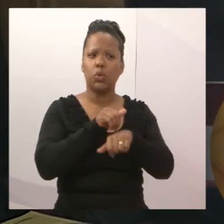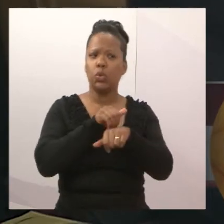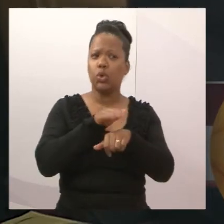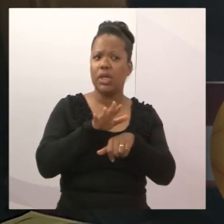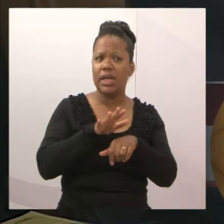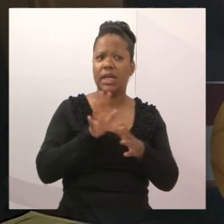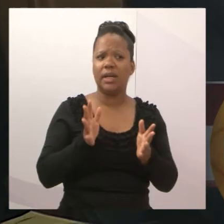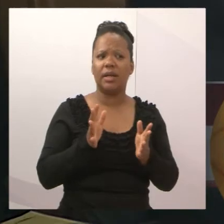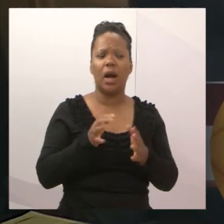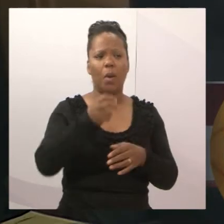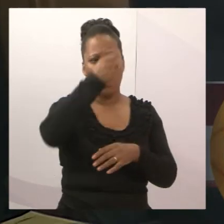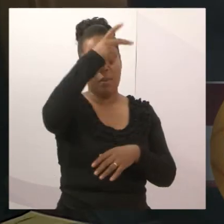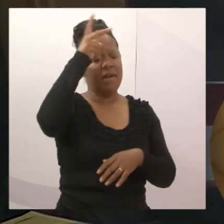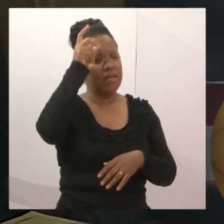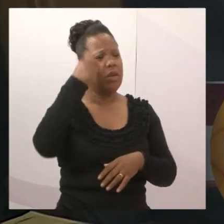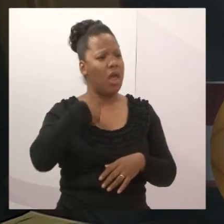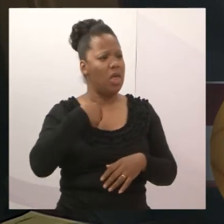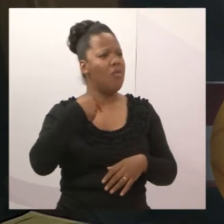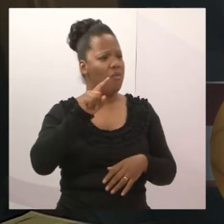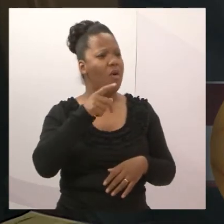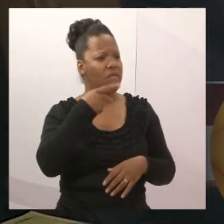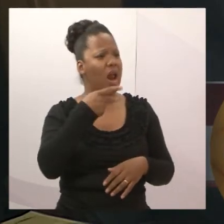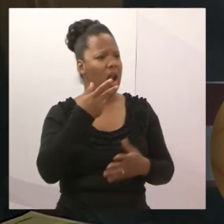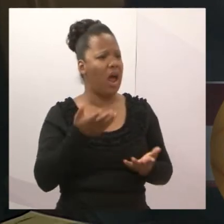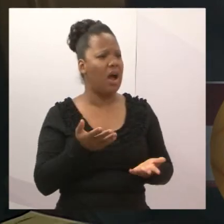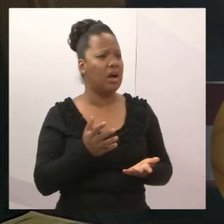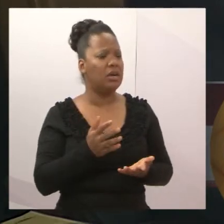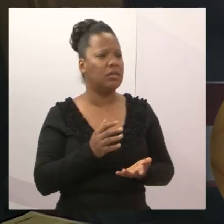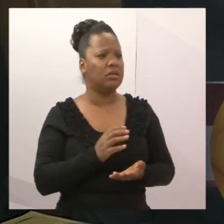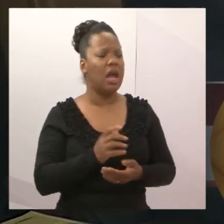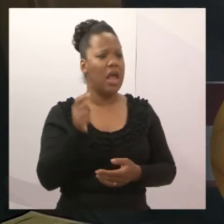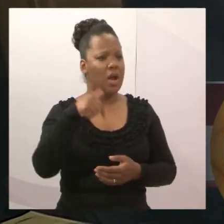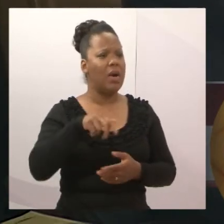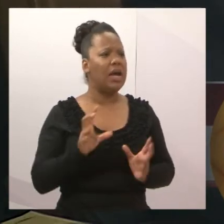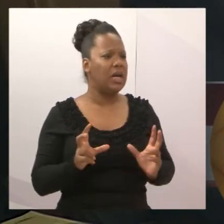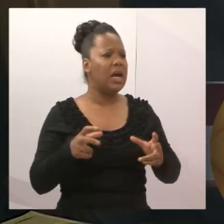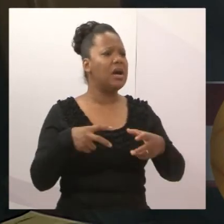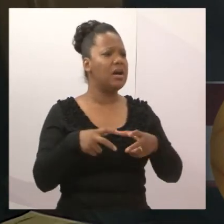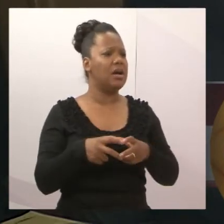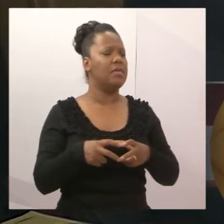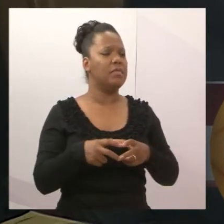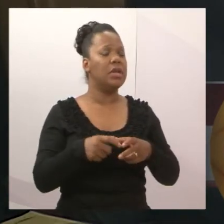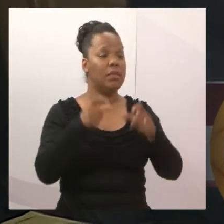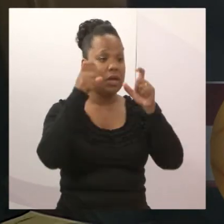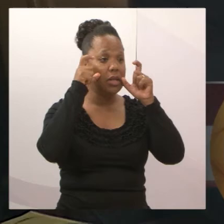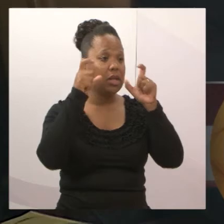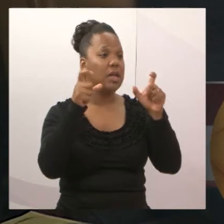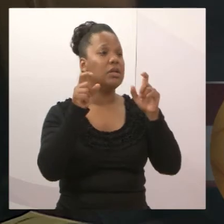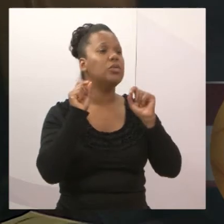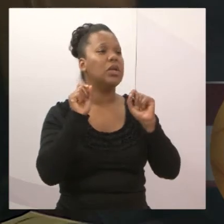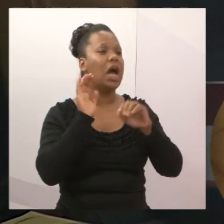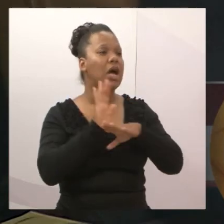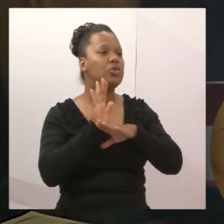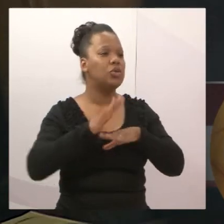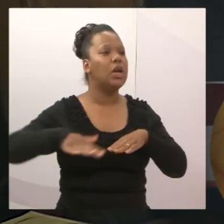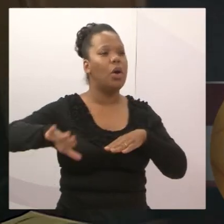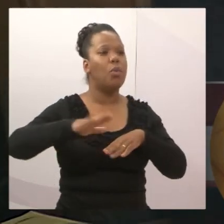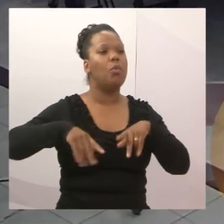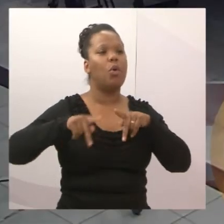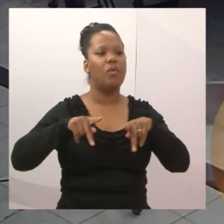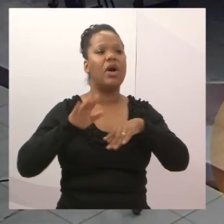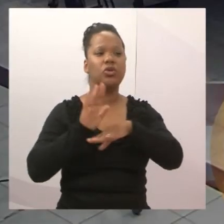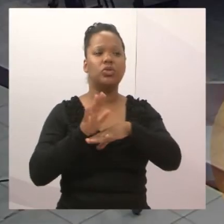prefeitura, sugestões para o prefeito, eu vou fazer, porque o que me move nessa casa aqui é o interesse público, é o interesse das pessoas. Muito obrigado.